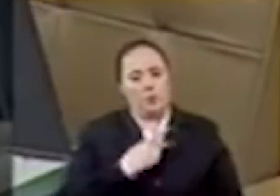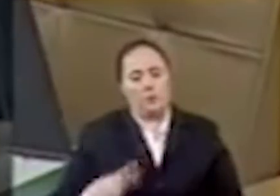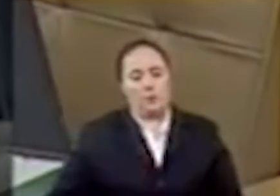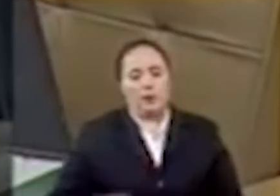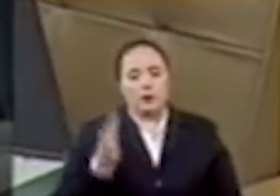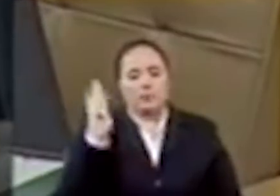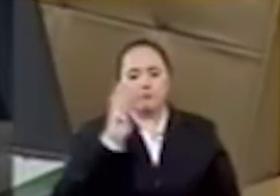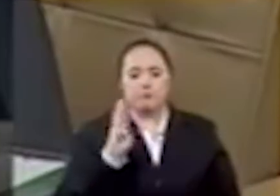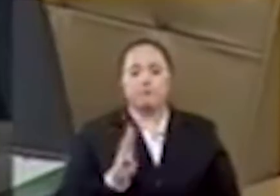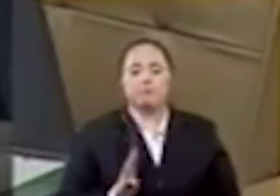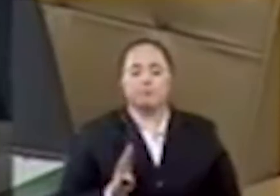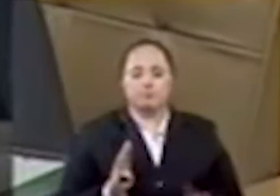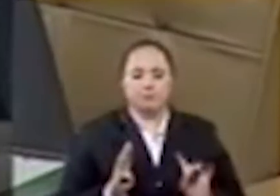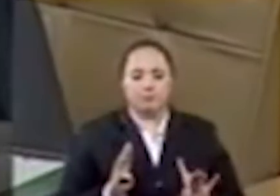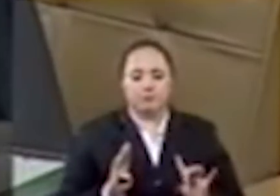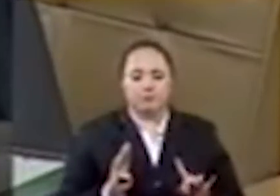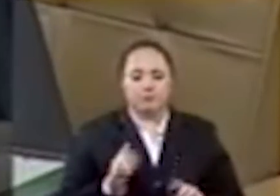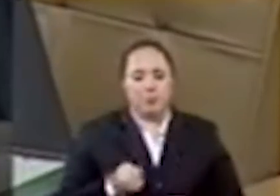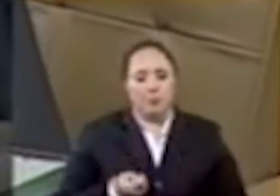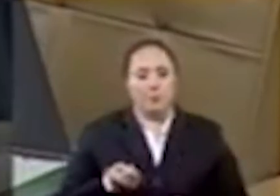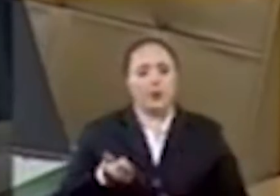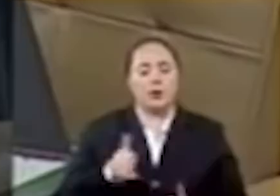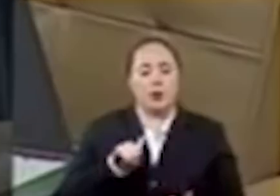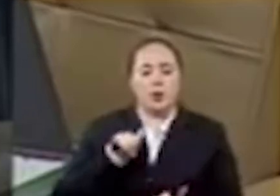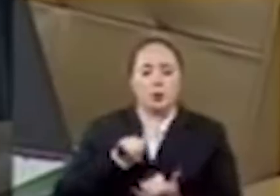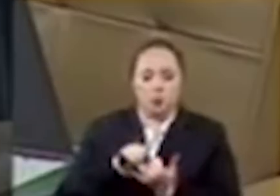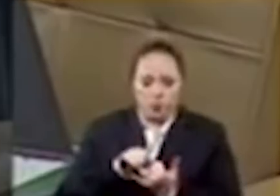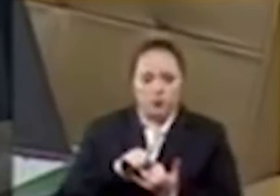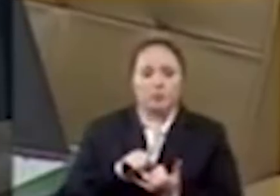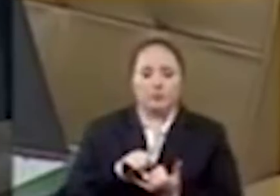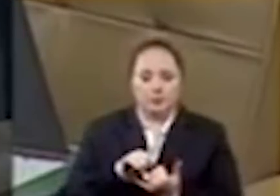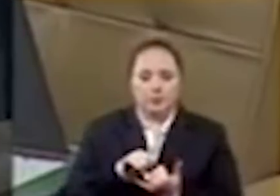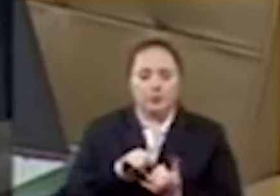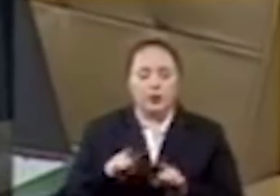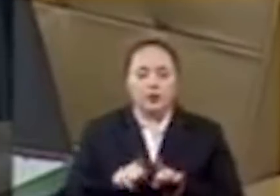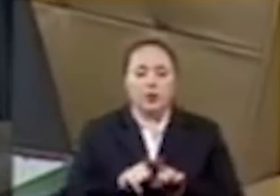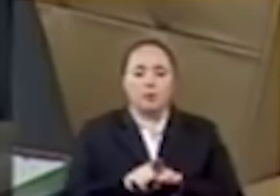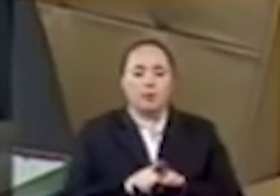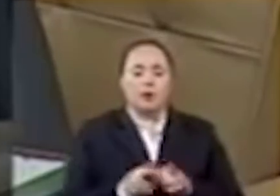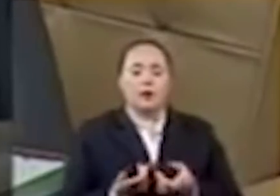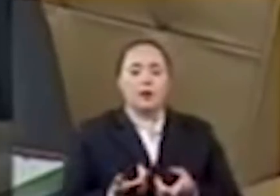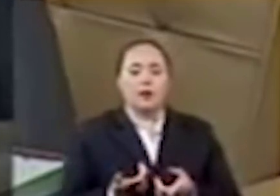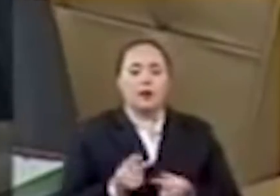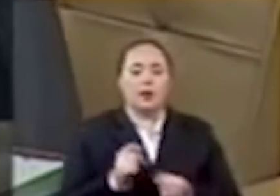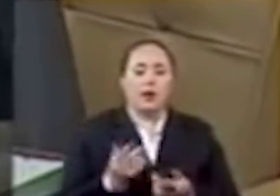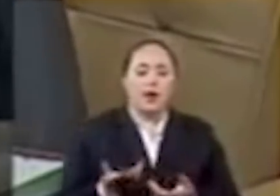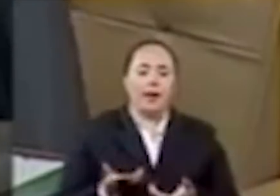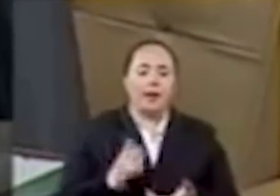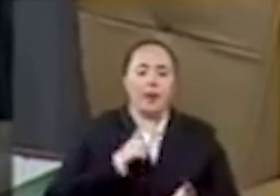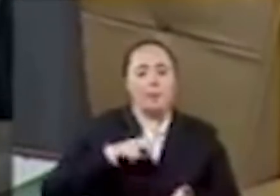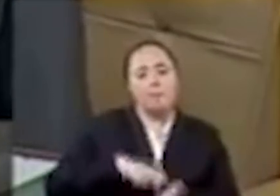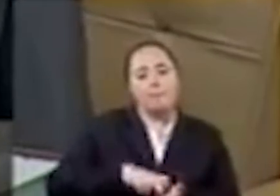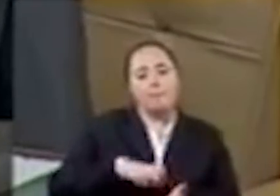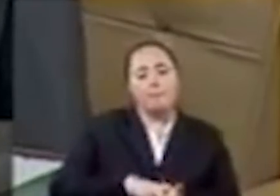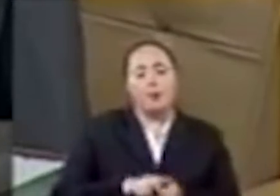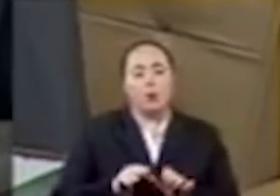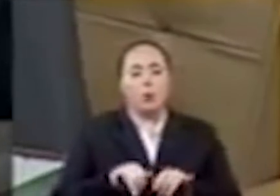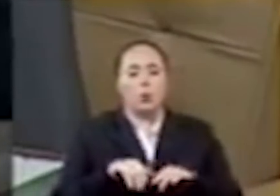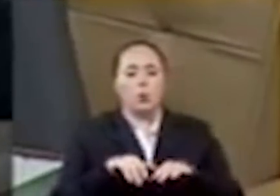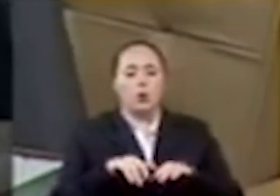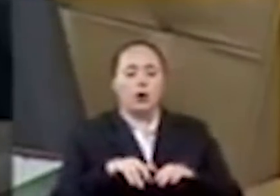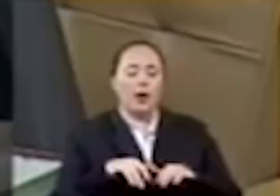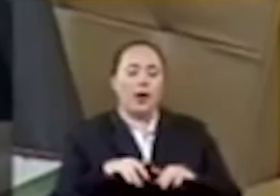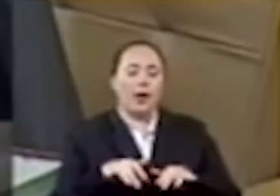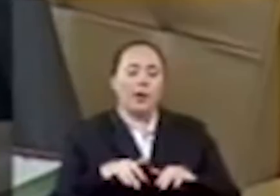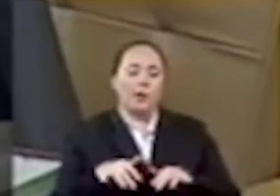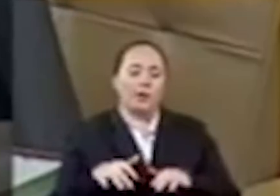República de conceder indulto e comutar penas com audiência, se necessário, dos